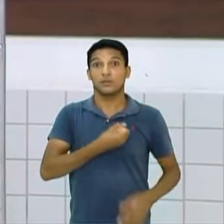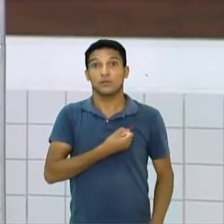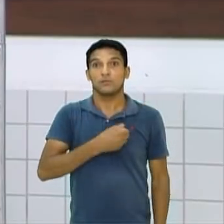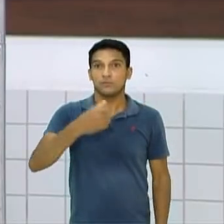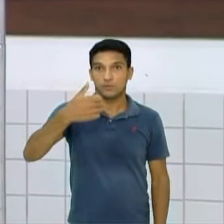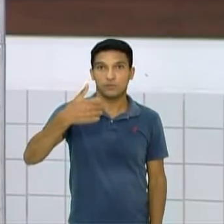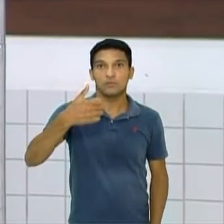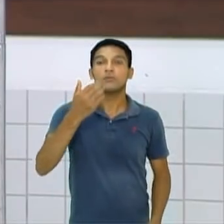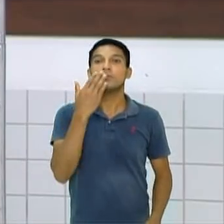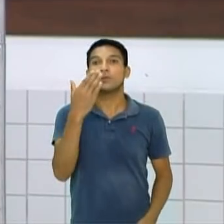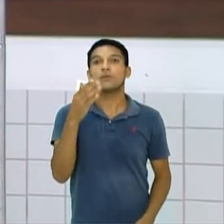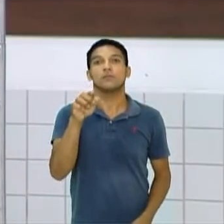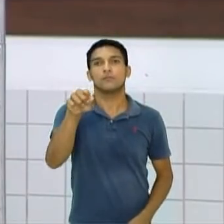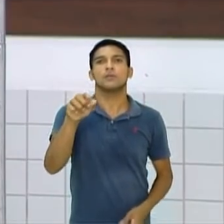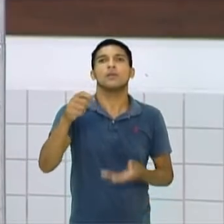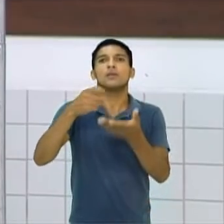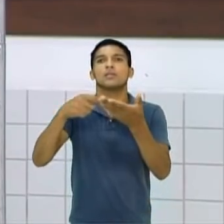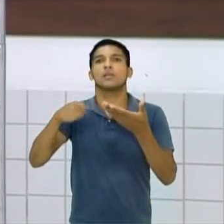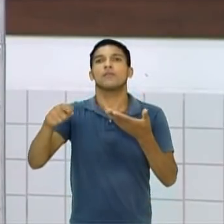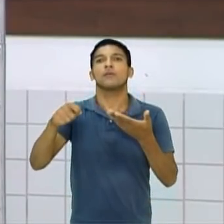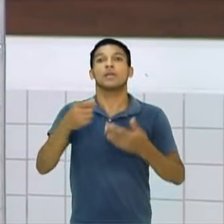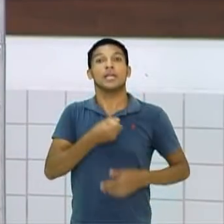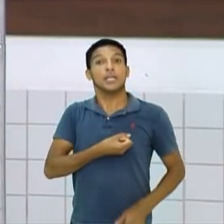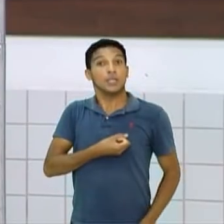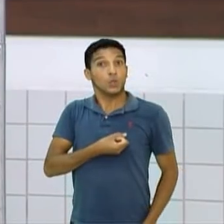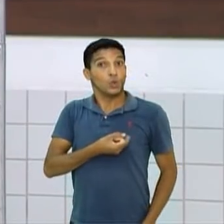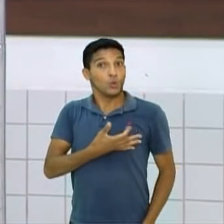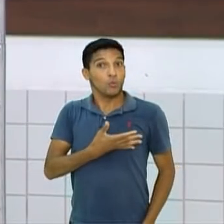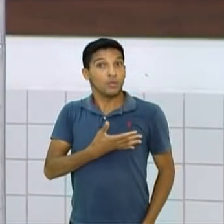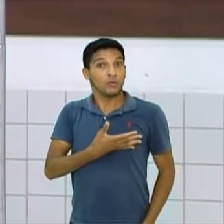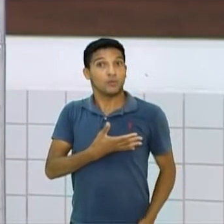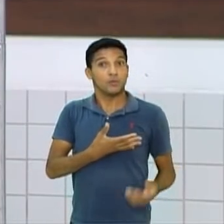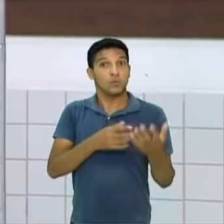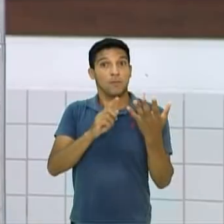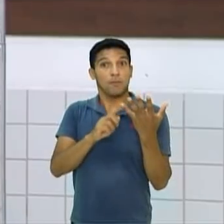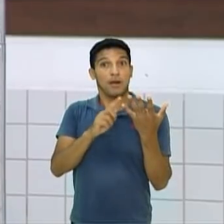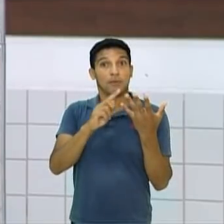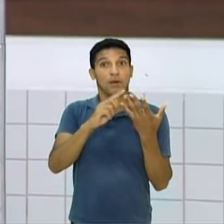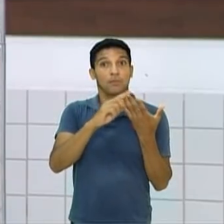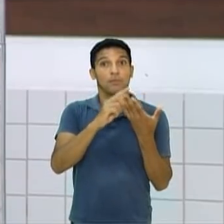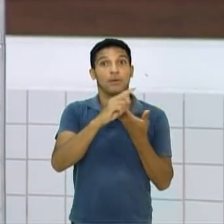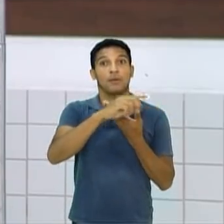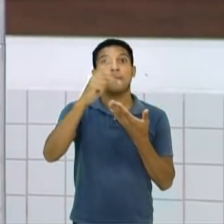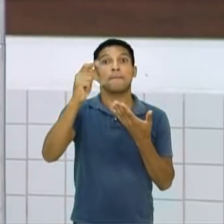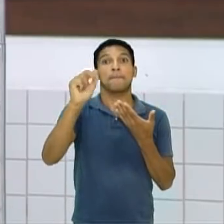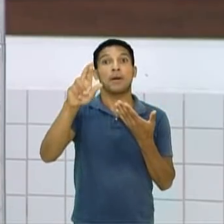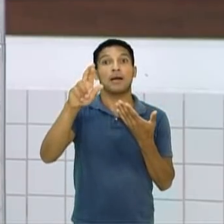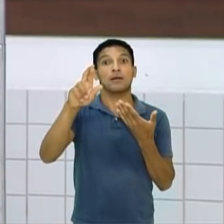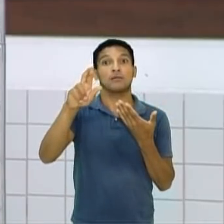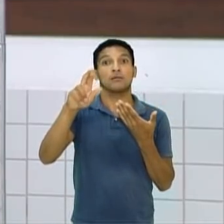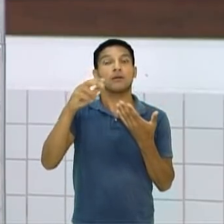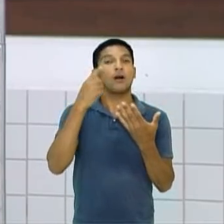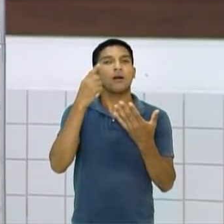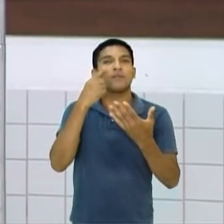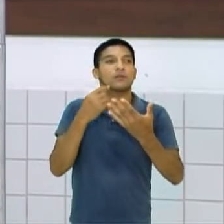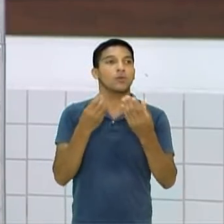Voltando agora com a solução, né? Então esse vai ser mais ou menos a nossa dinâmica de trabalho,